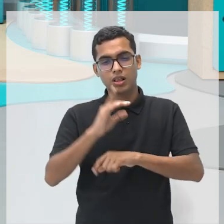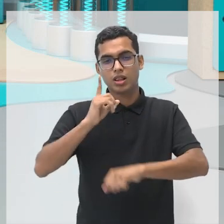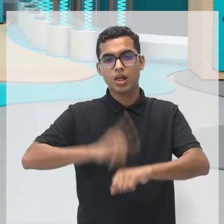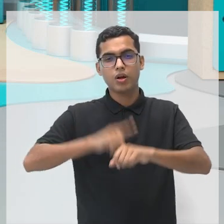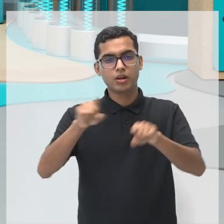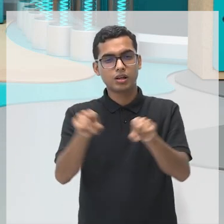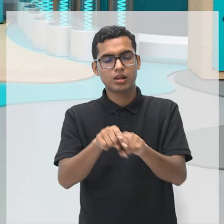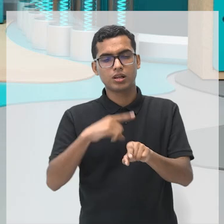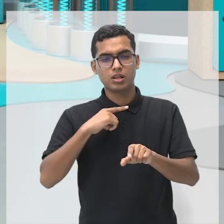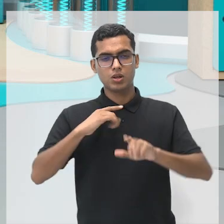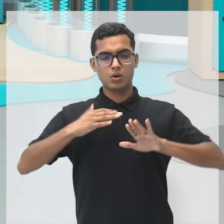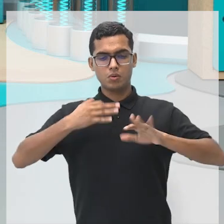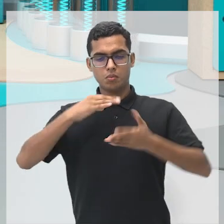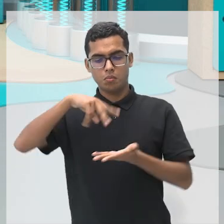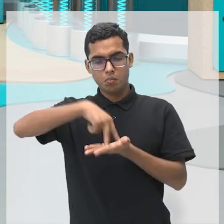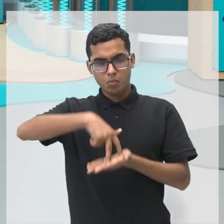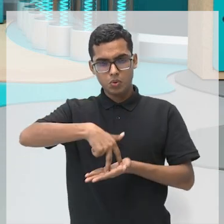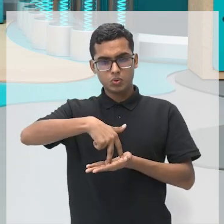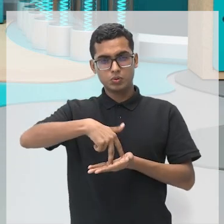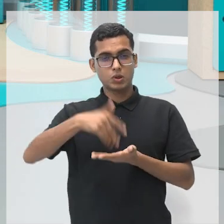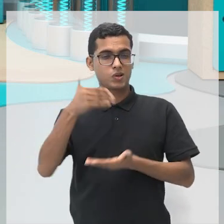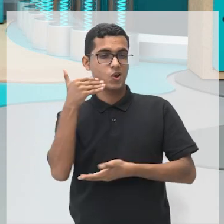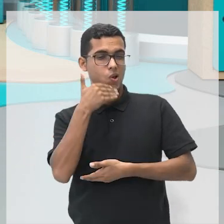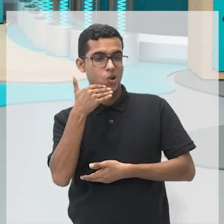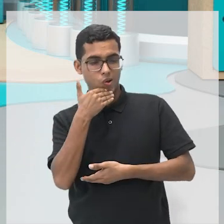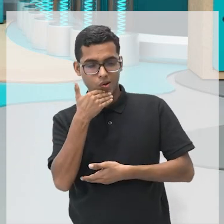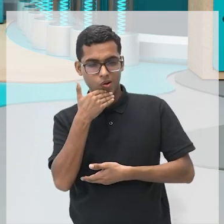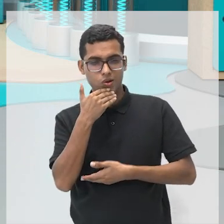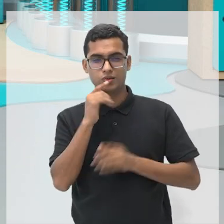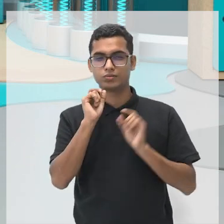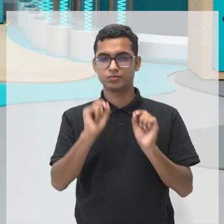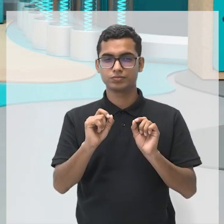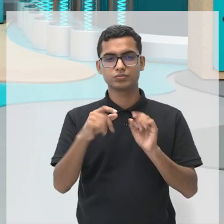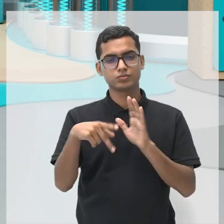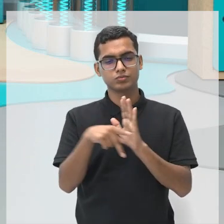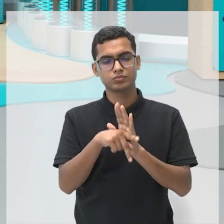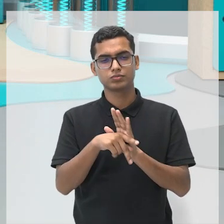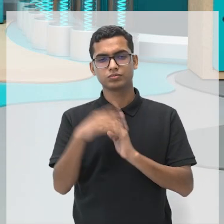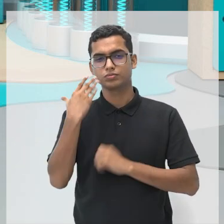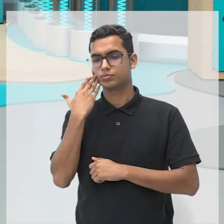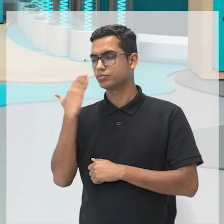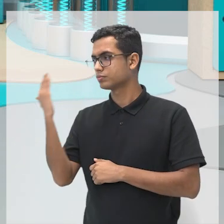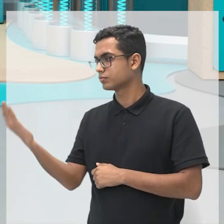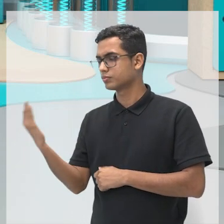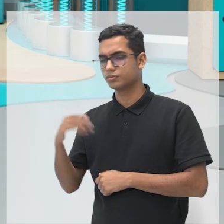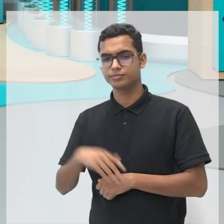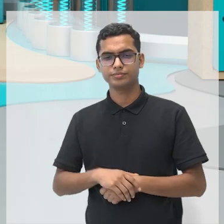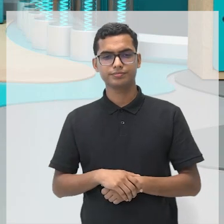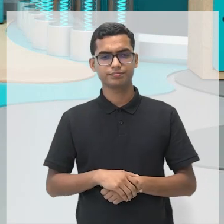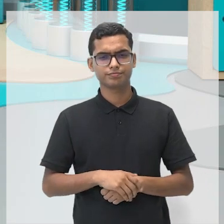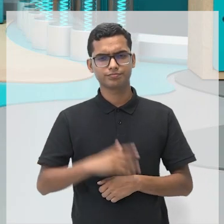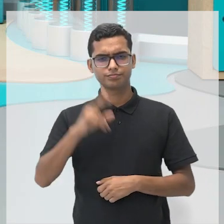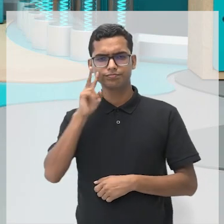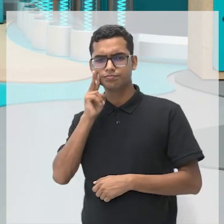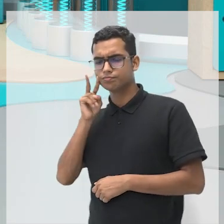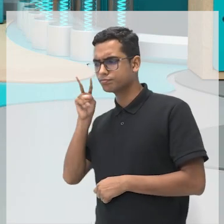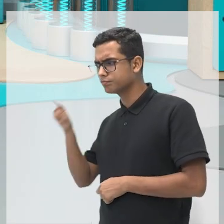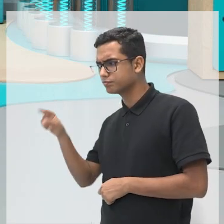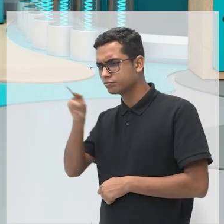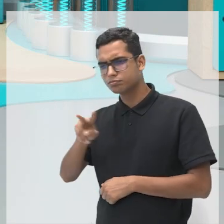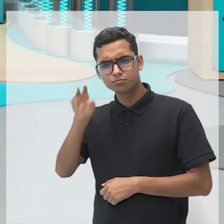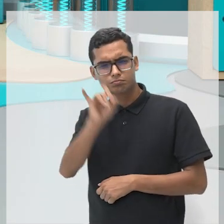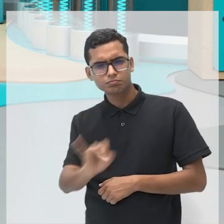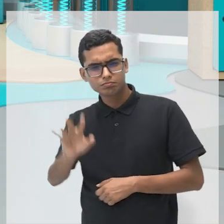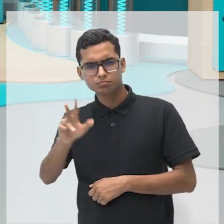posturais. E aí você pode talvez estar se perguntando o que é isso. Bom, para a gente entender melhor, olha só isso aqui, ó. Trouxe bem grande, que é para